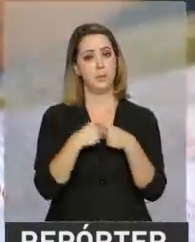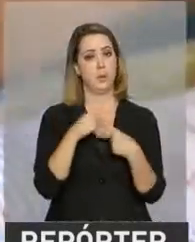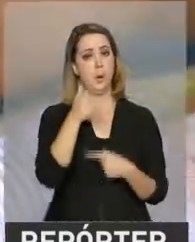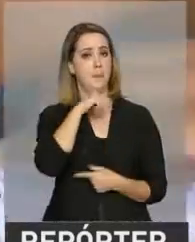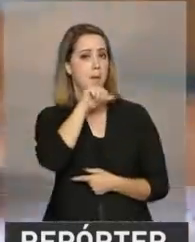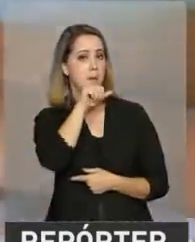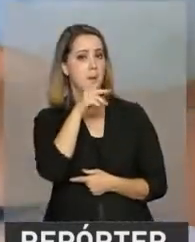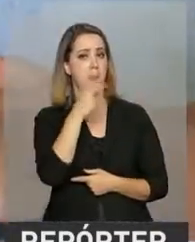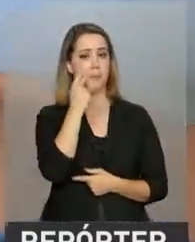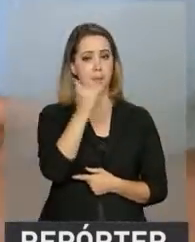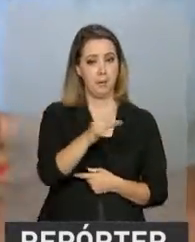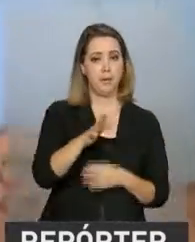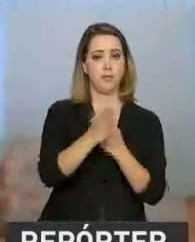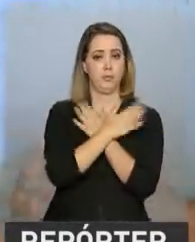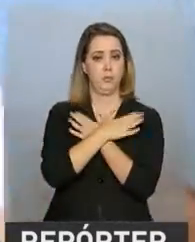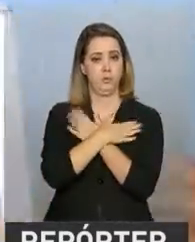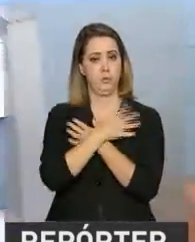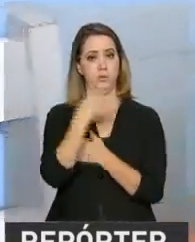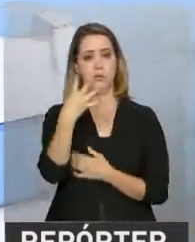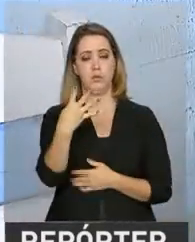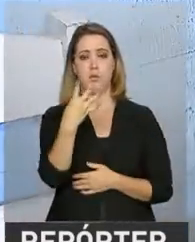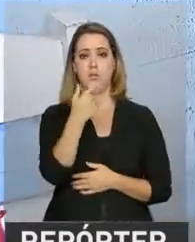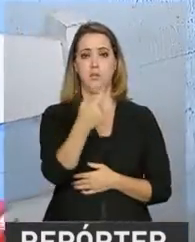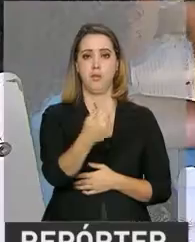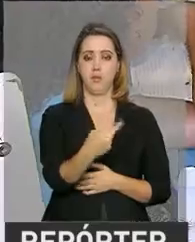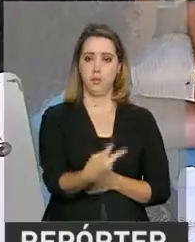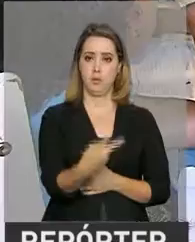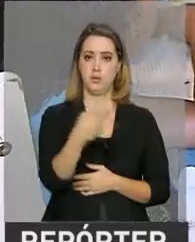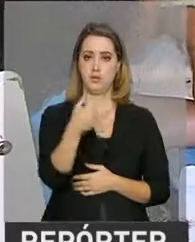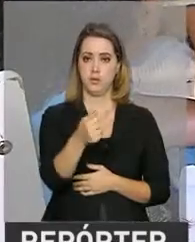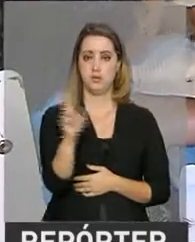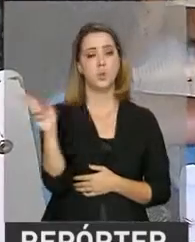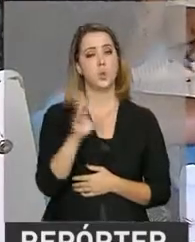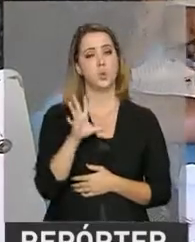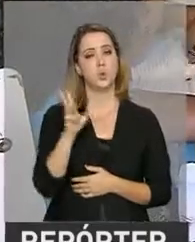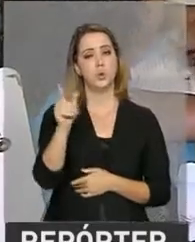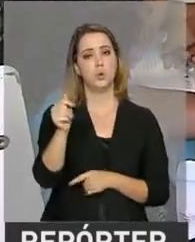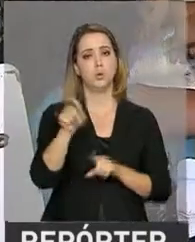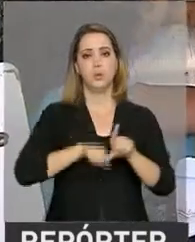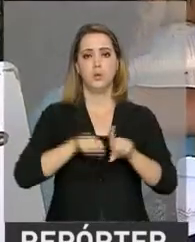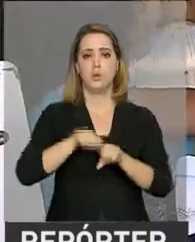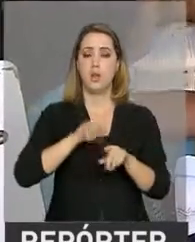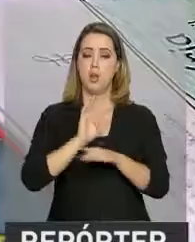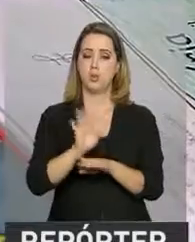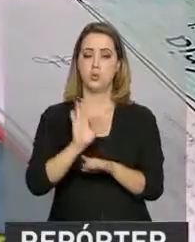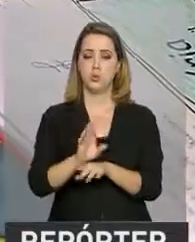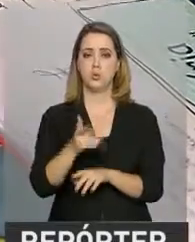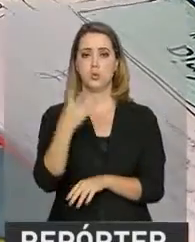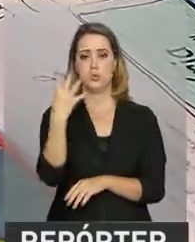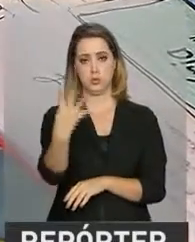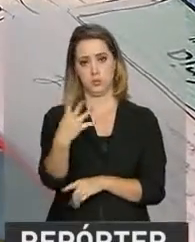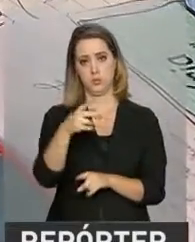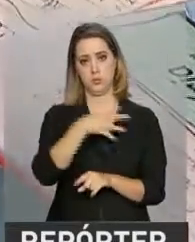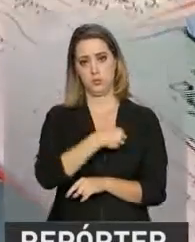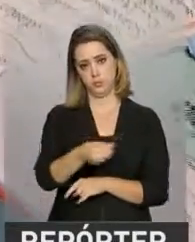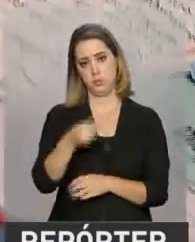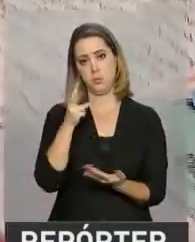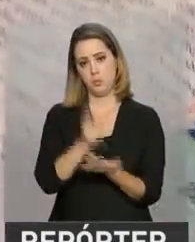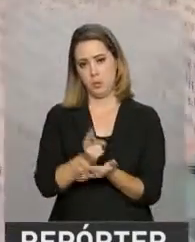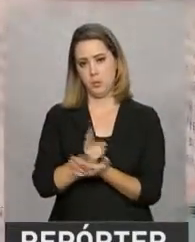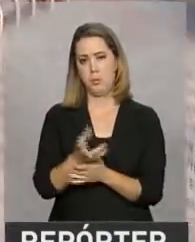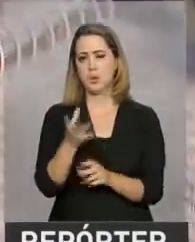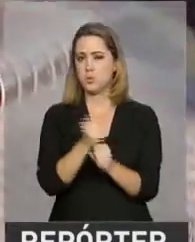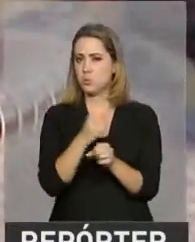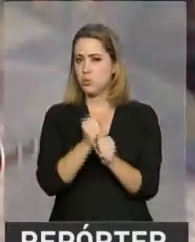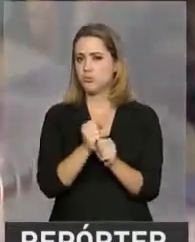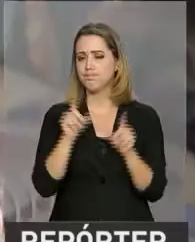os R$ 427 que recebem todo mês ajudam no sustento das 4 filhas. Apesar do orçamento apertado,